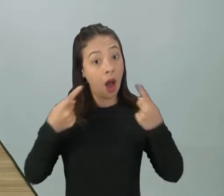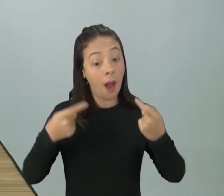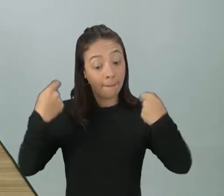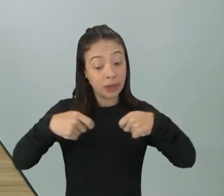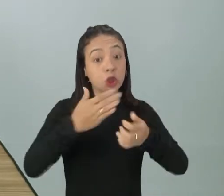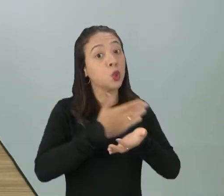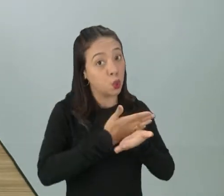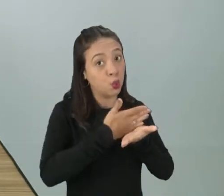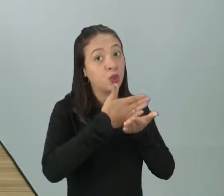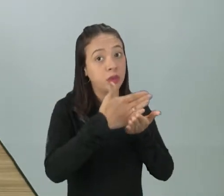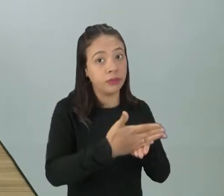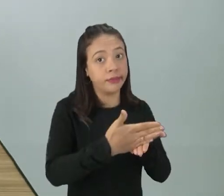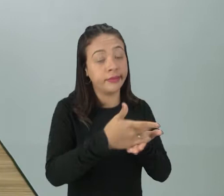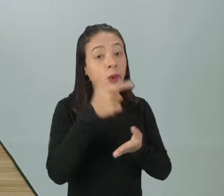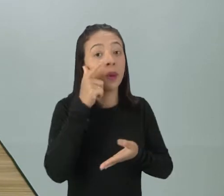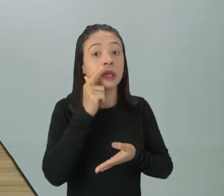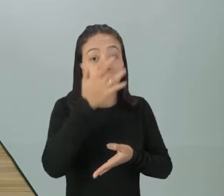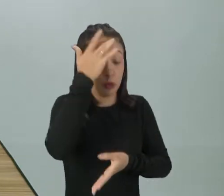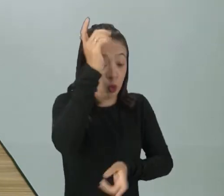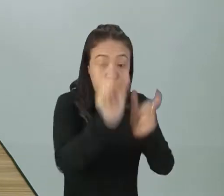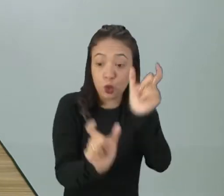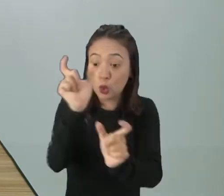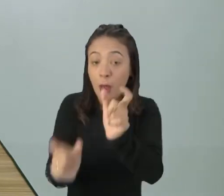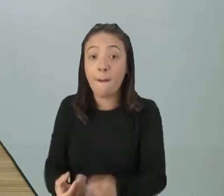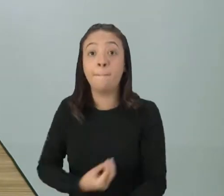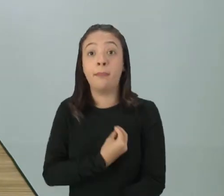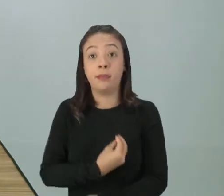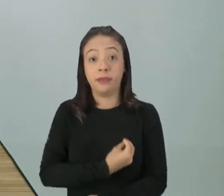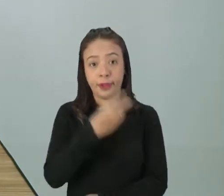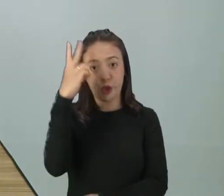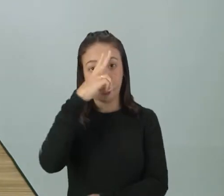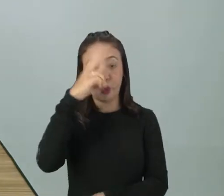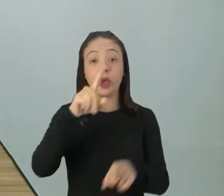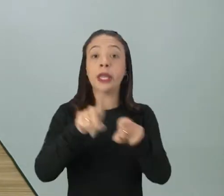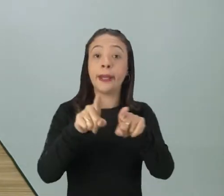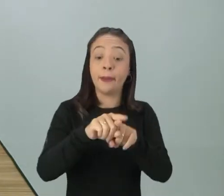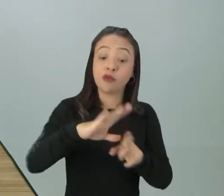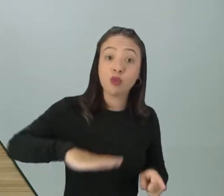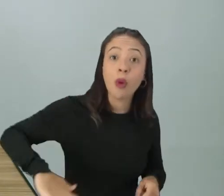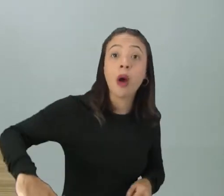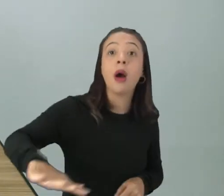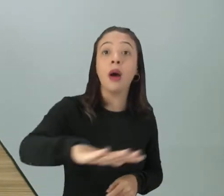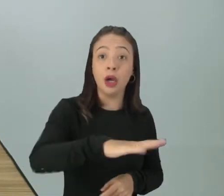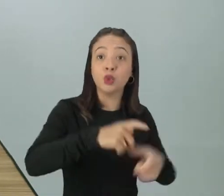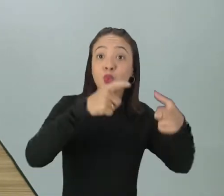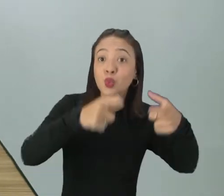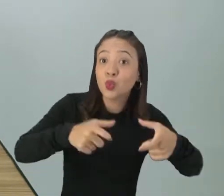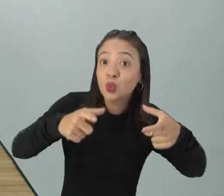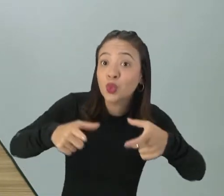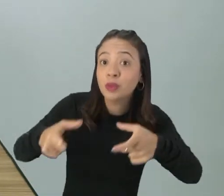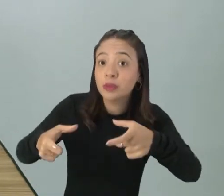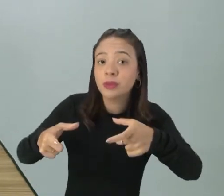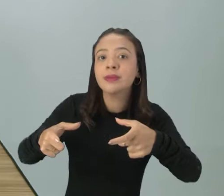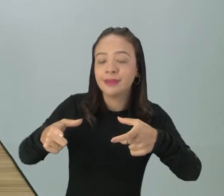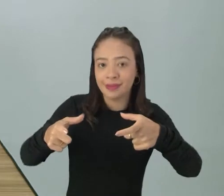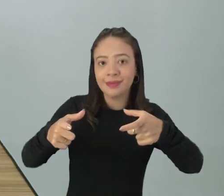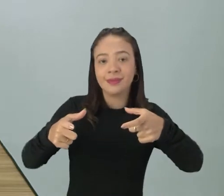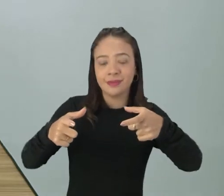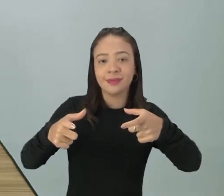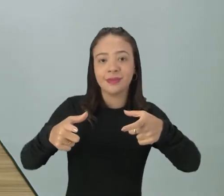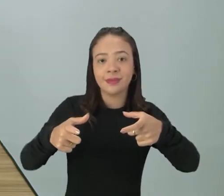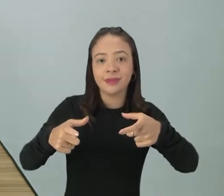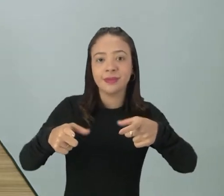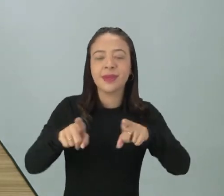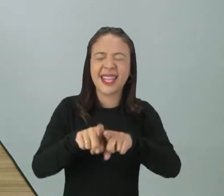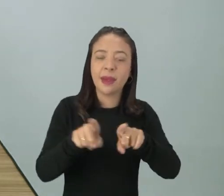conhecer os personagens, o lugar que está acontecendo a história para a gente se localizar. E o